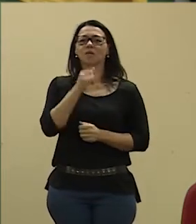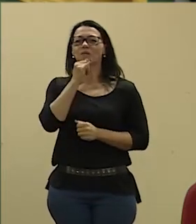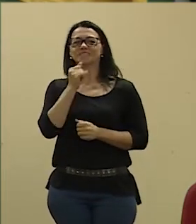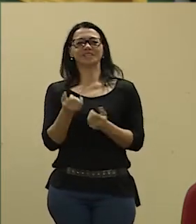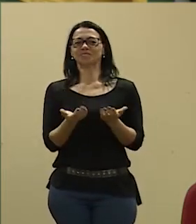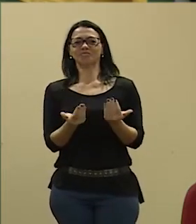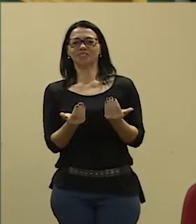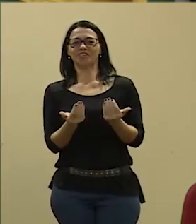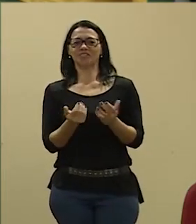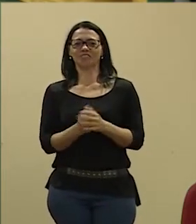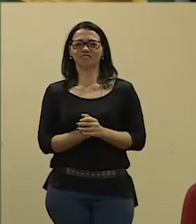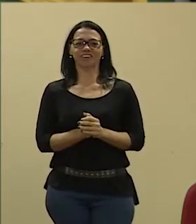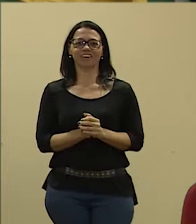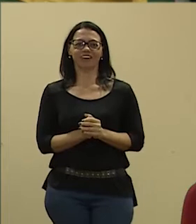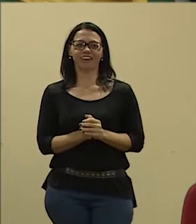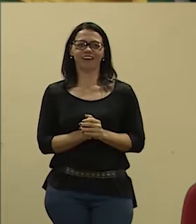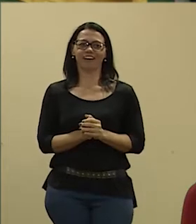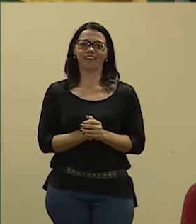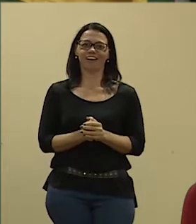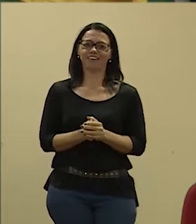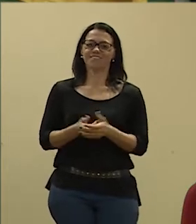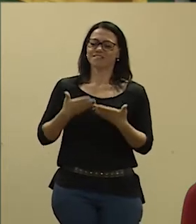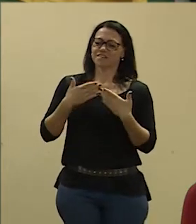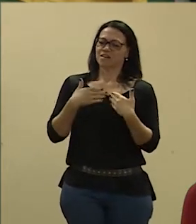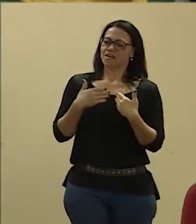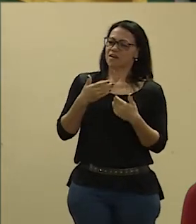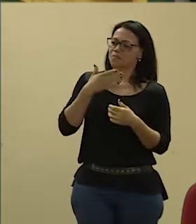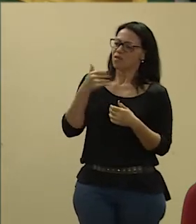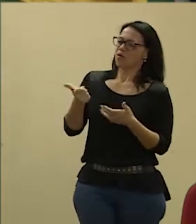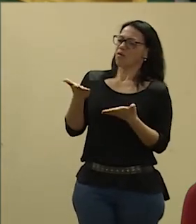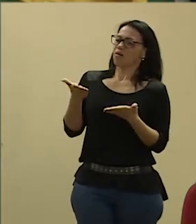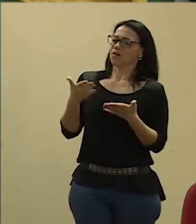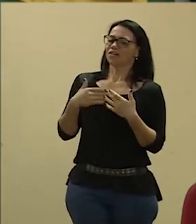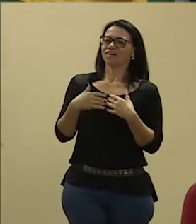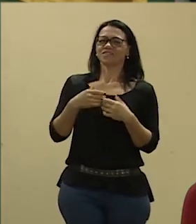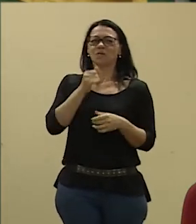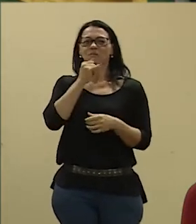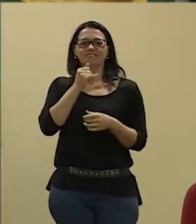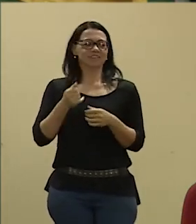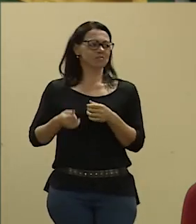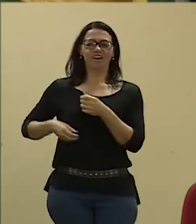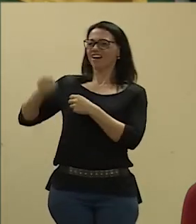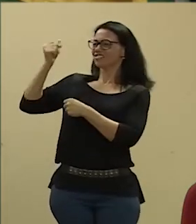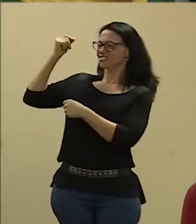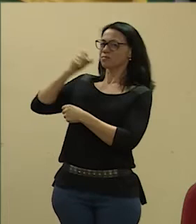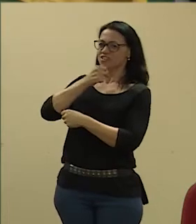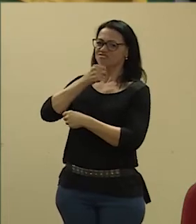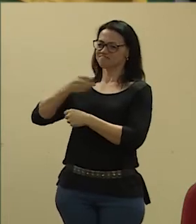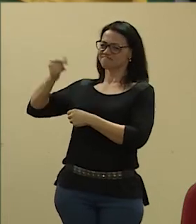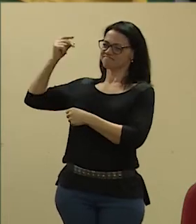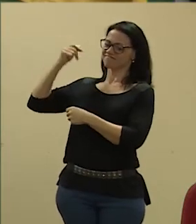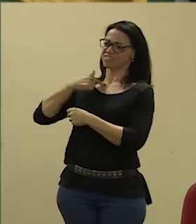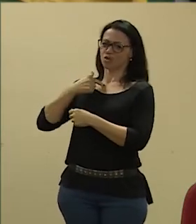chamá-lo-á mas é no meu tempo era bom né meu tempo professor falar eu saí correndo pra notar que também nunca mais houve a informação